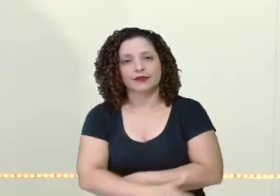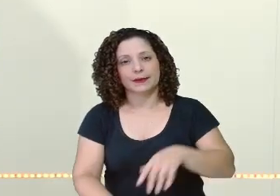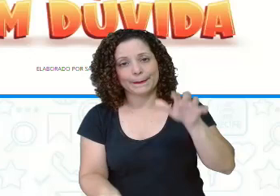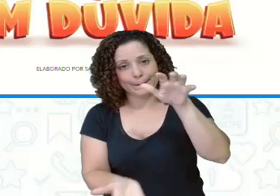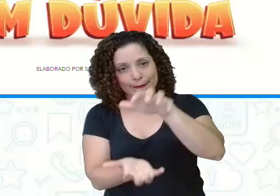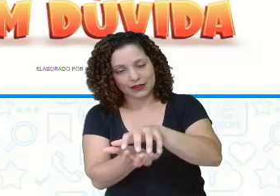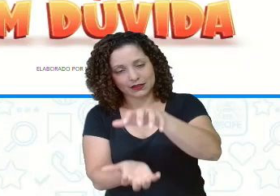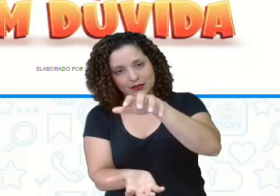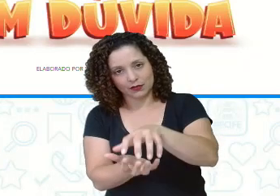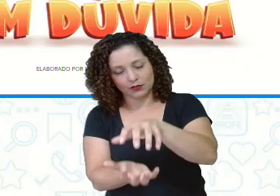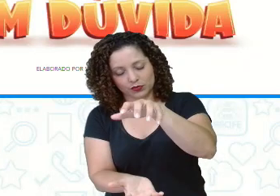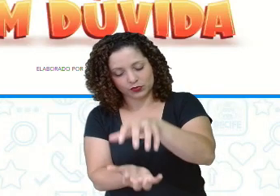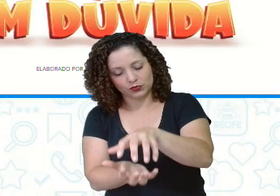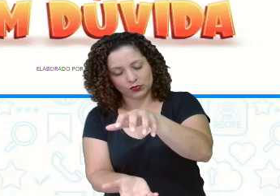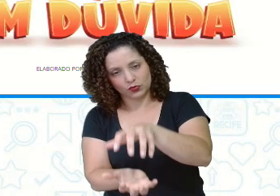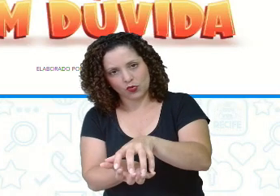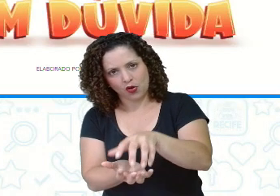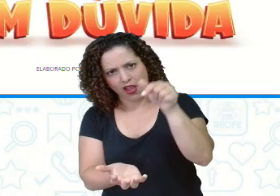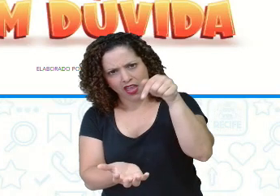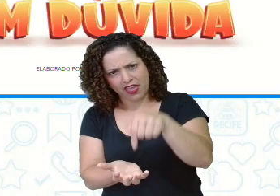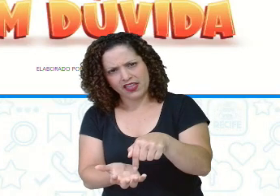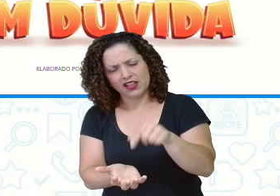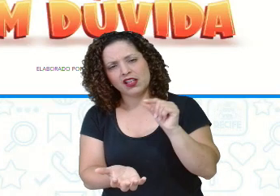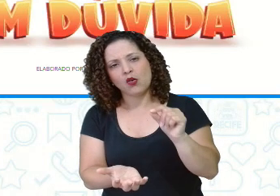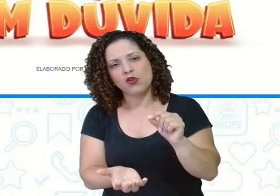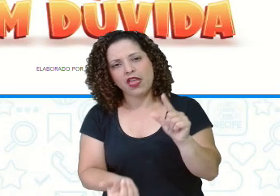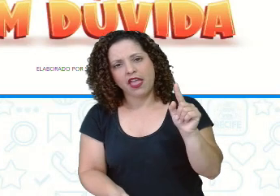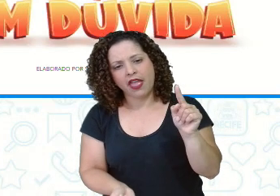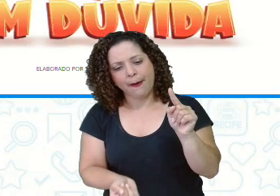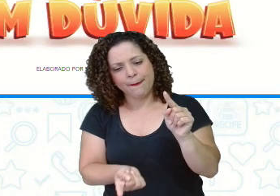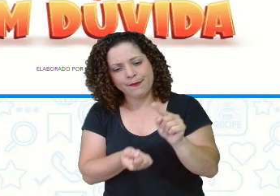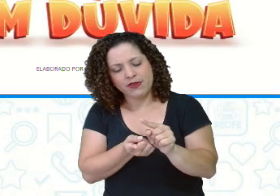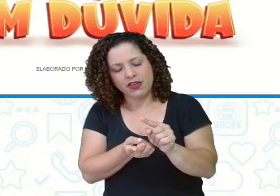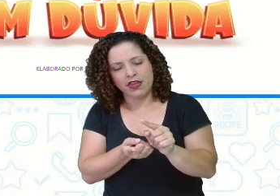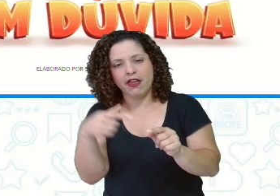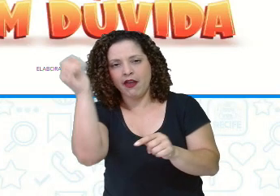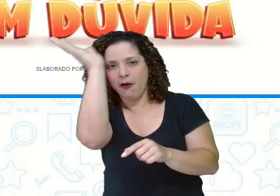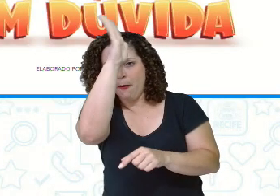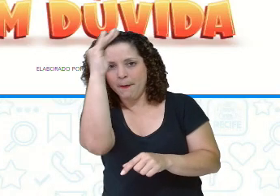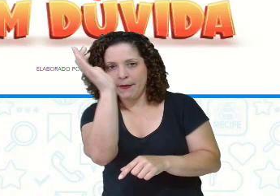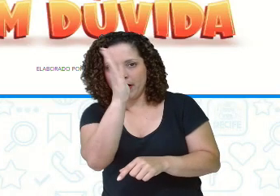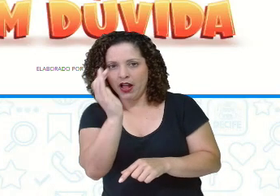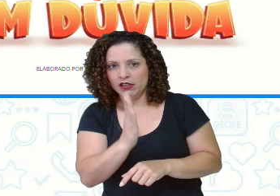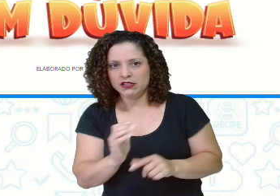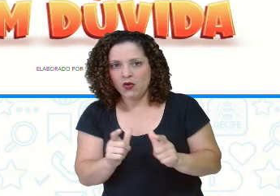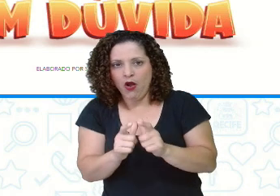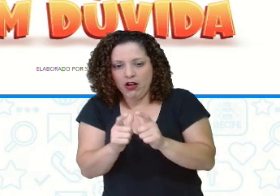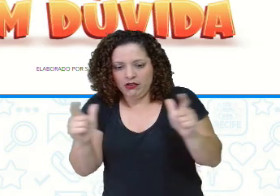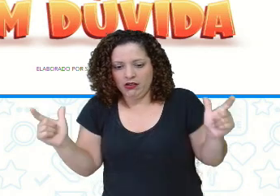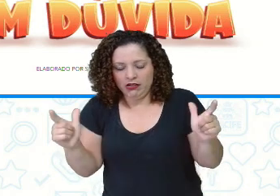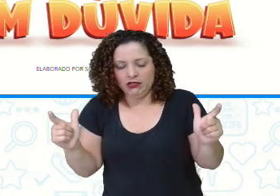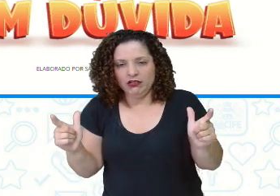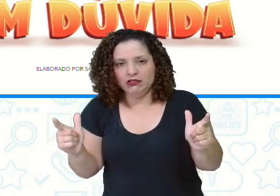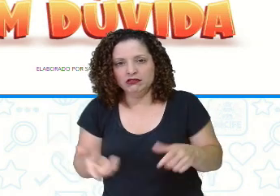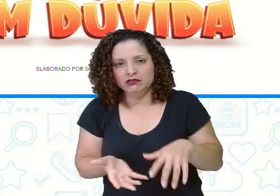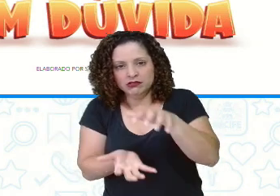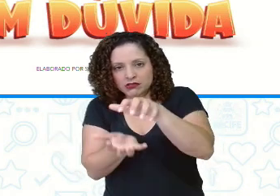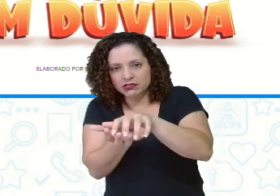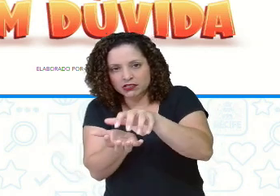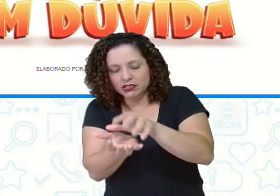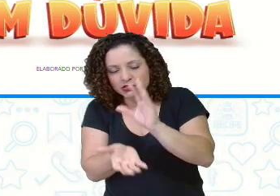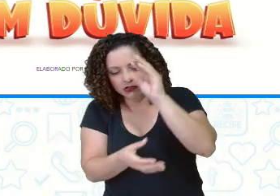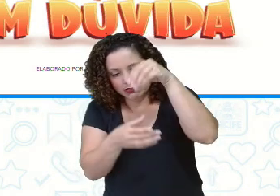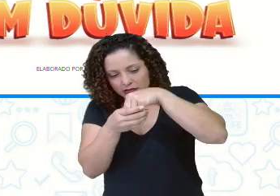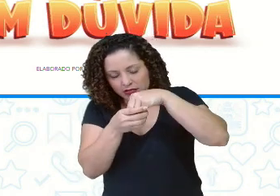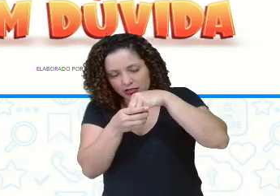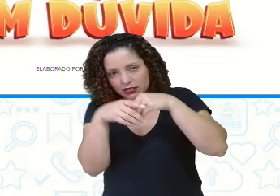Pernambuco, certo? Pernambuco, ele é bem menor do que o Brasil como um todo. Pernambuco está dentro do Brasil, né? Então, a gente